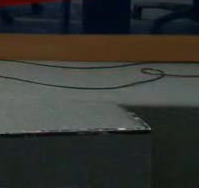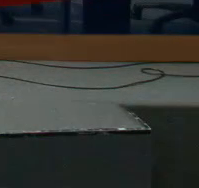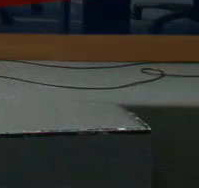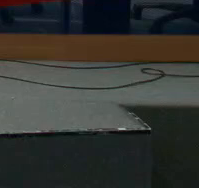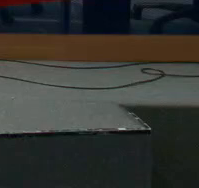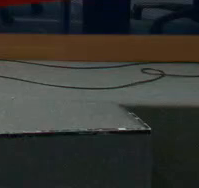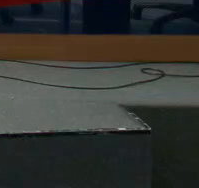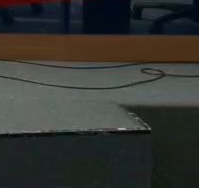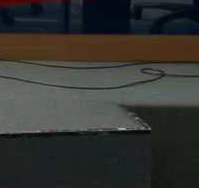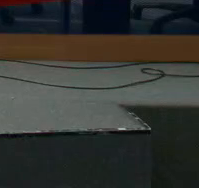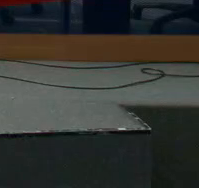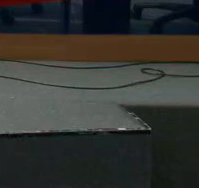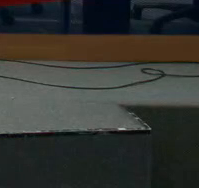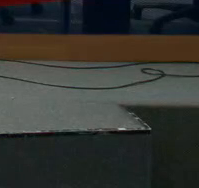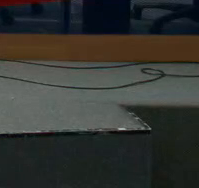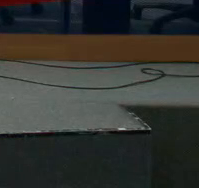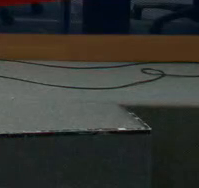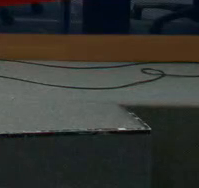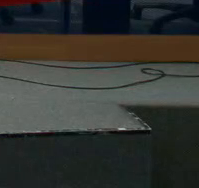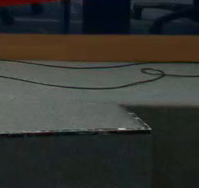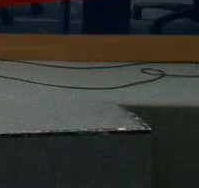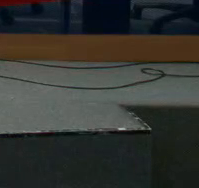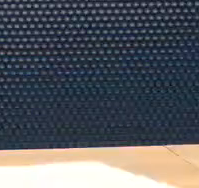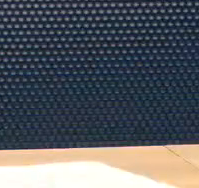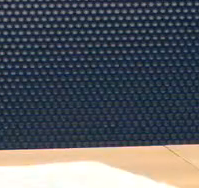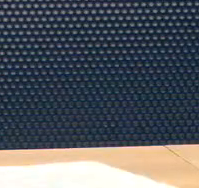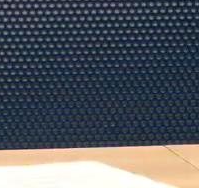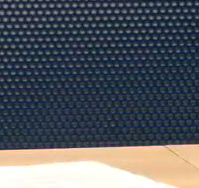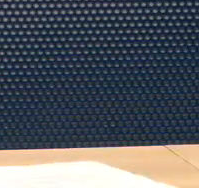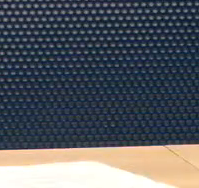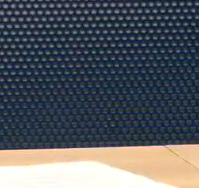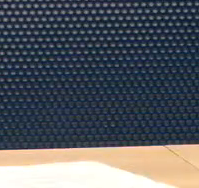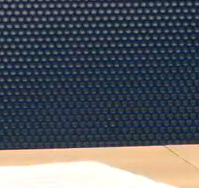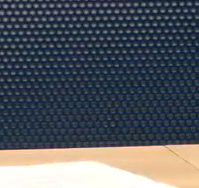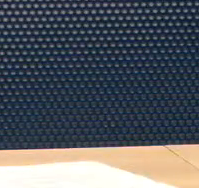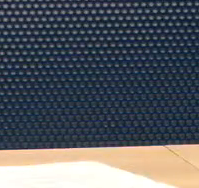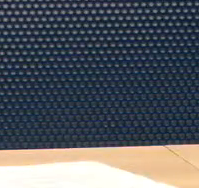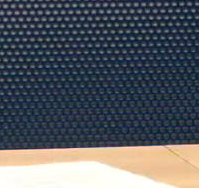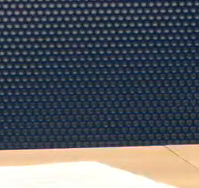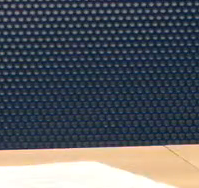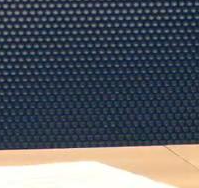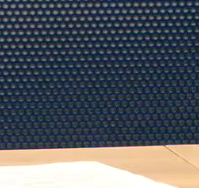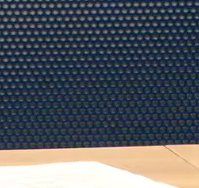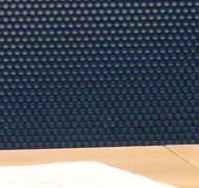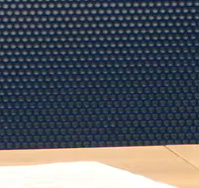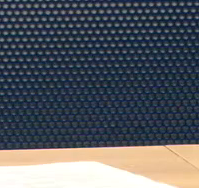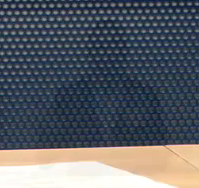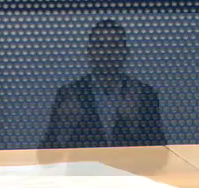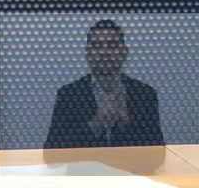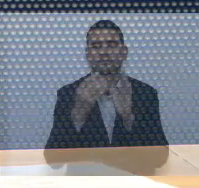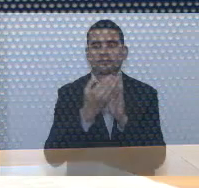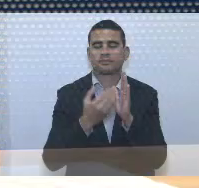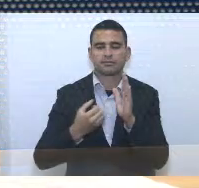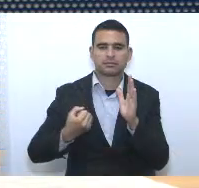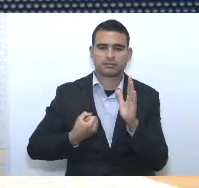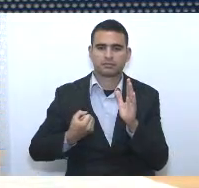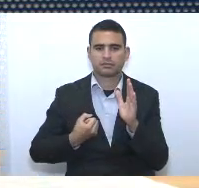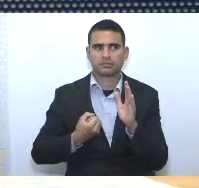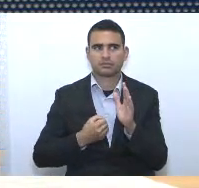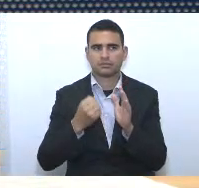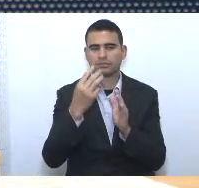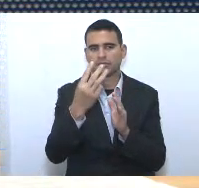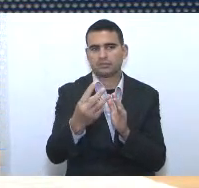Lei de Diretrizes Orçamentárias de 2014, que compreende a análise do projeto de lei número 3.081 de